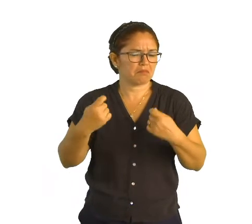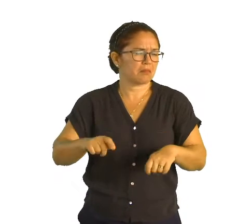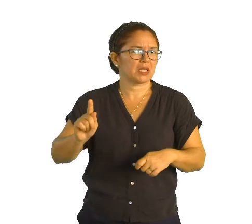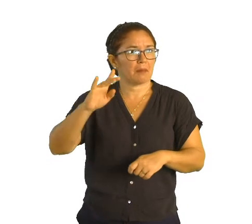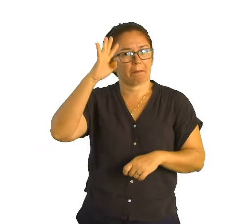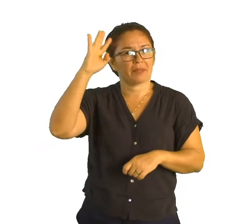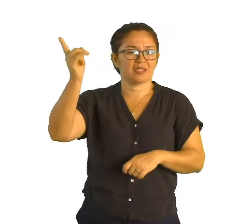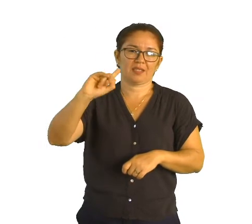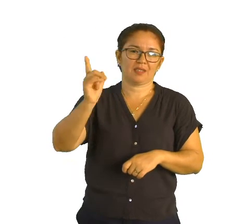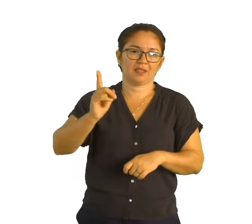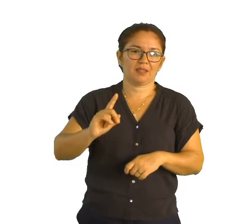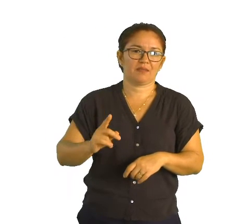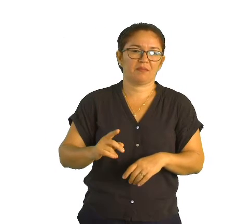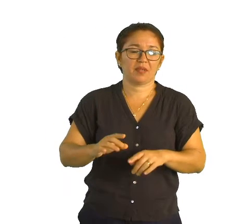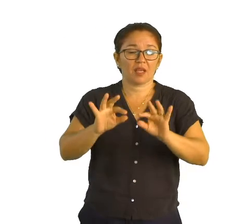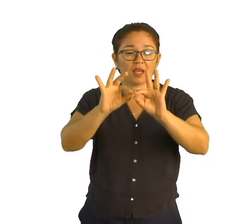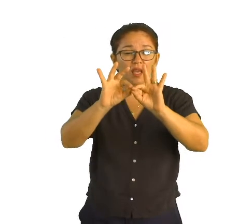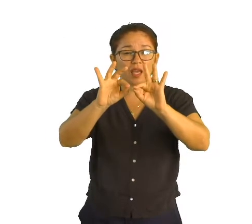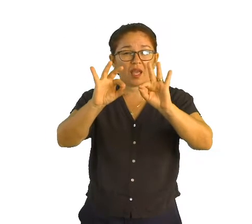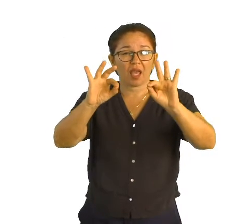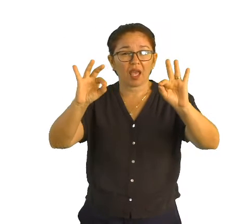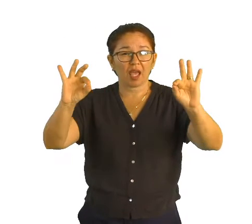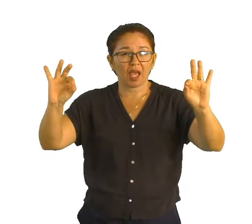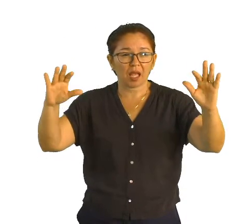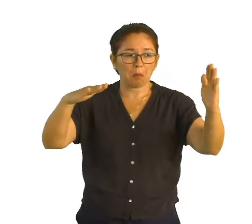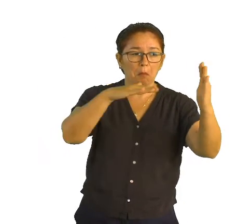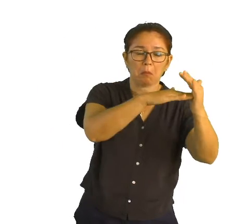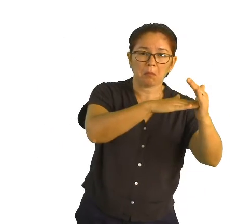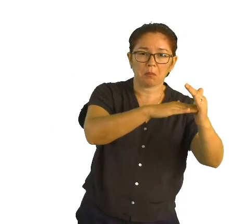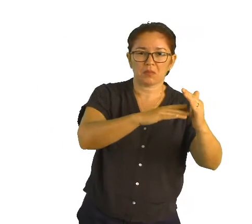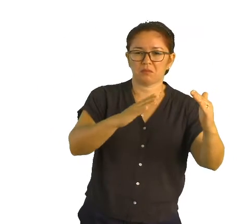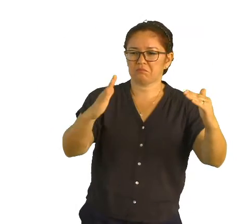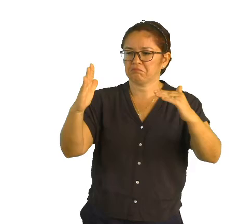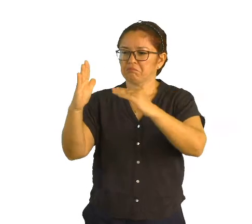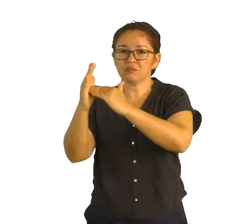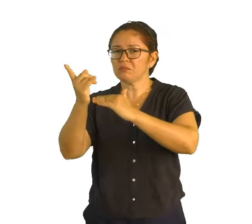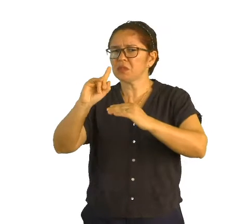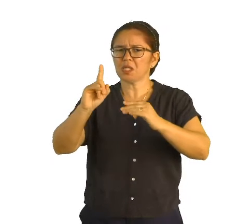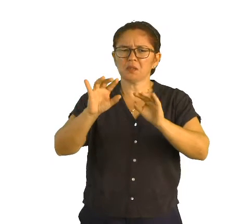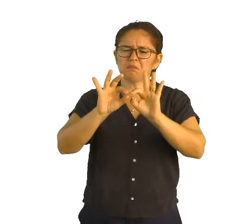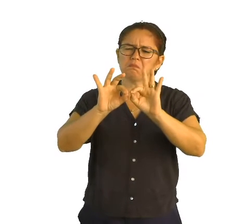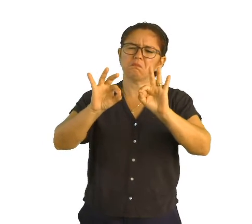seja, ela é ilimitada nos dois sentidos.